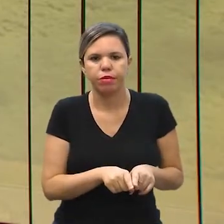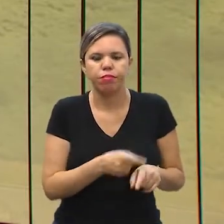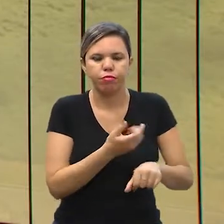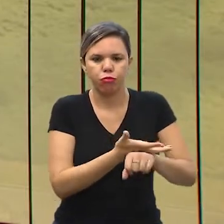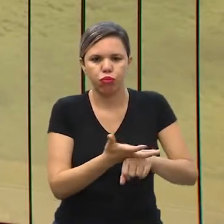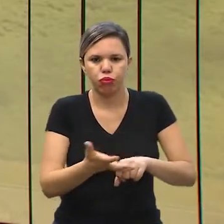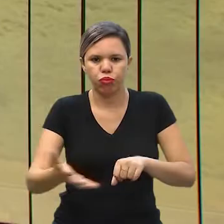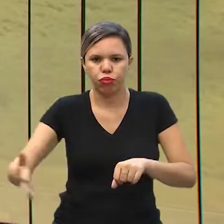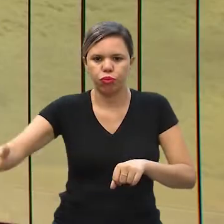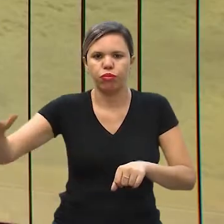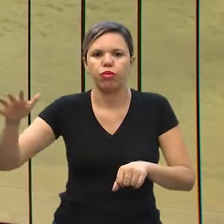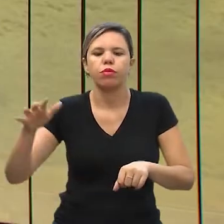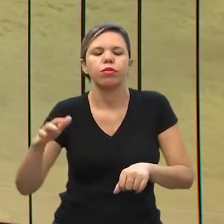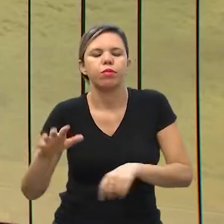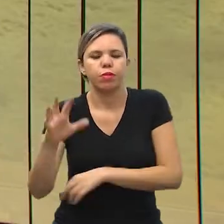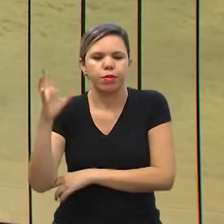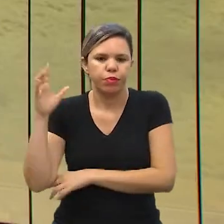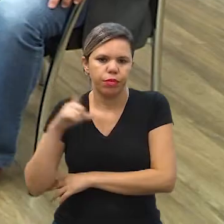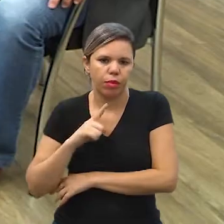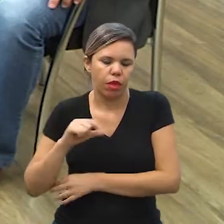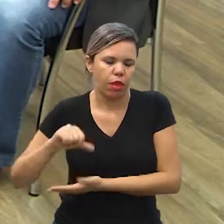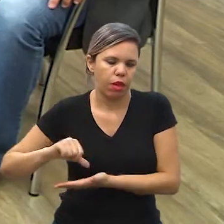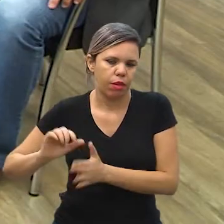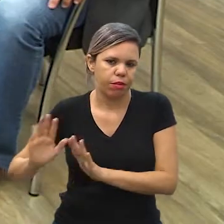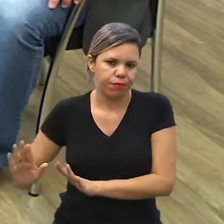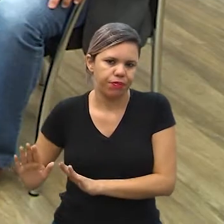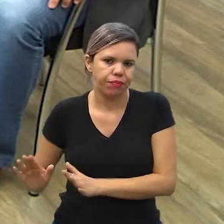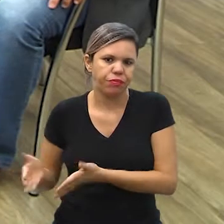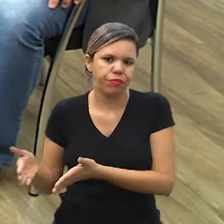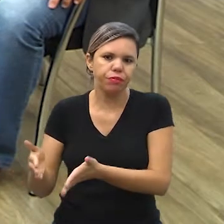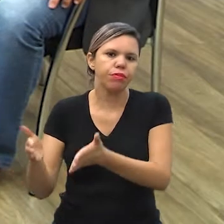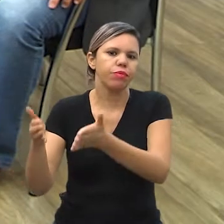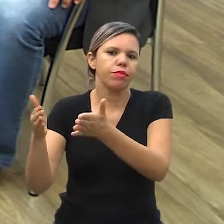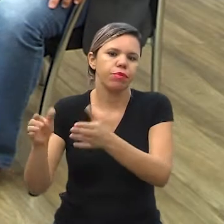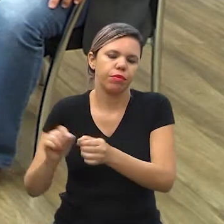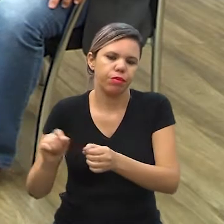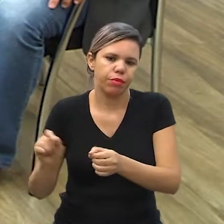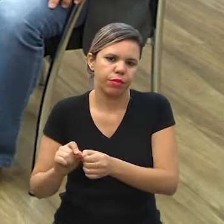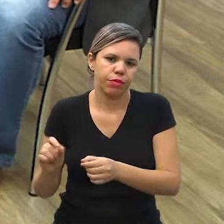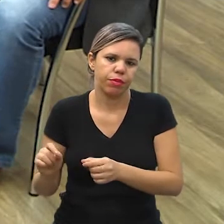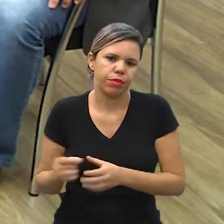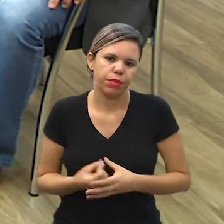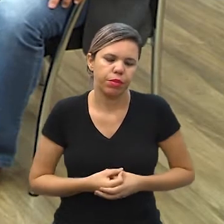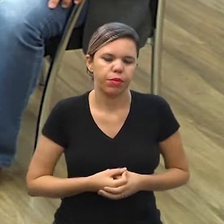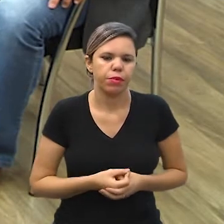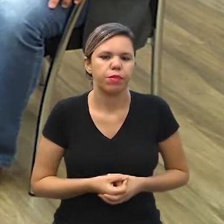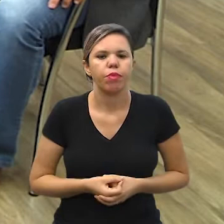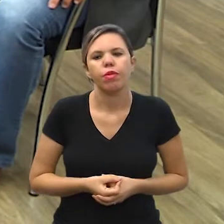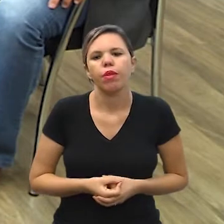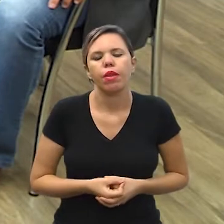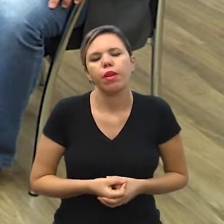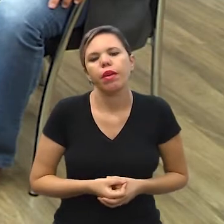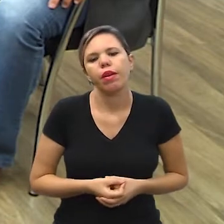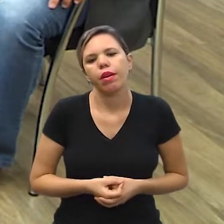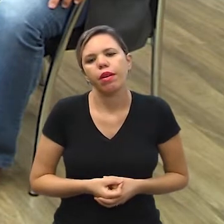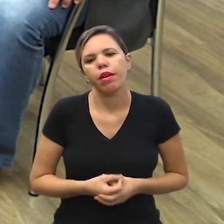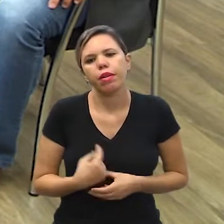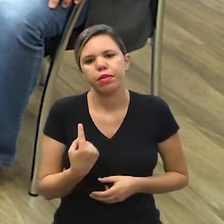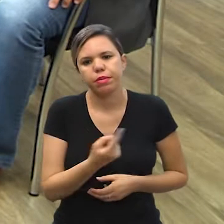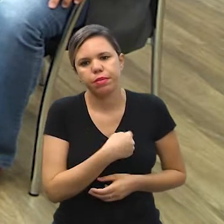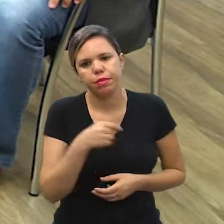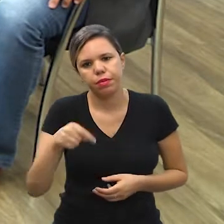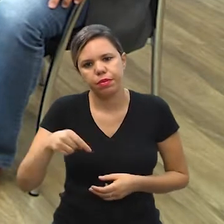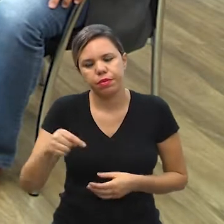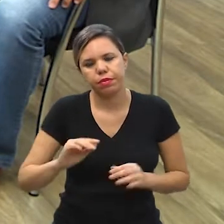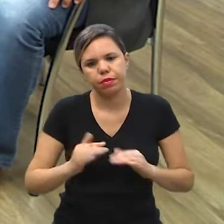de uma mata que havia ali na região e esse trecho também nós fazíamos muito para entre